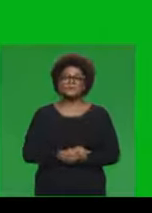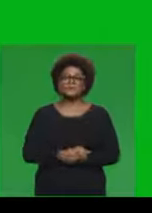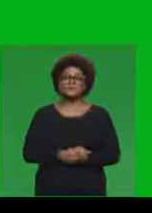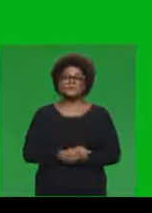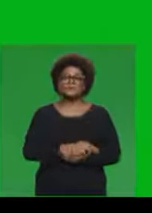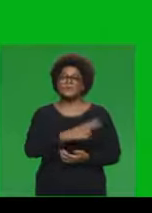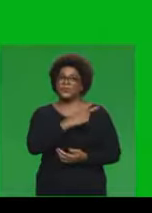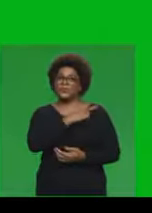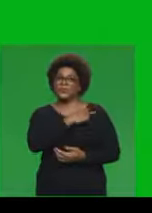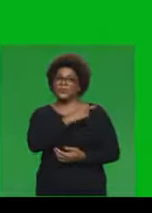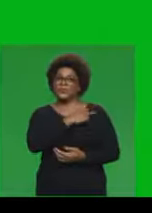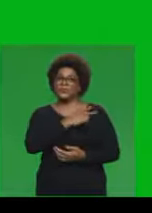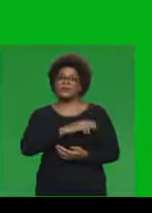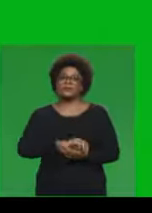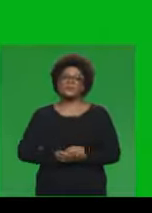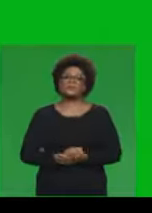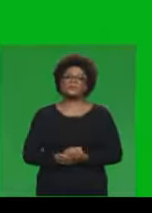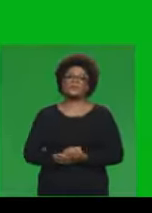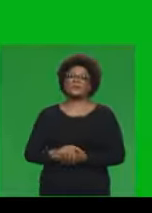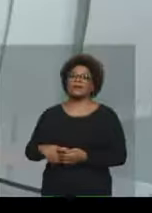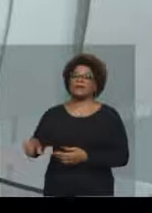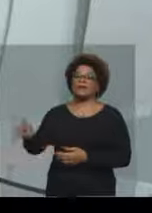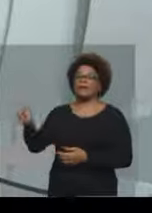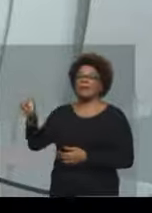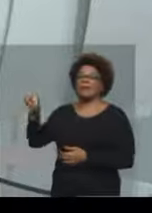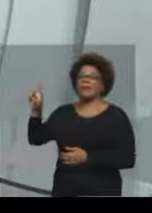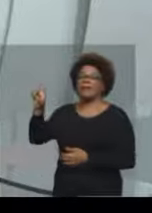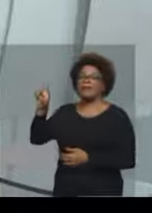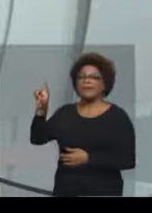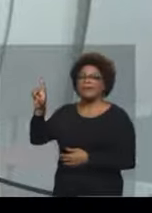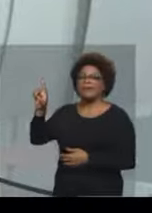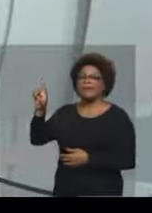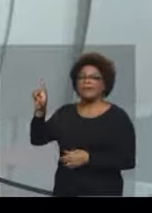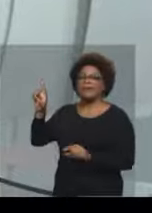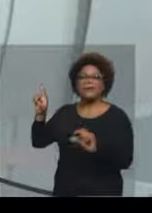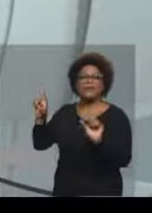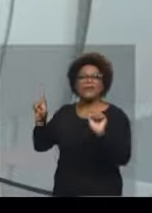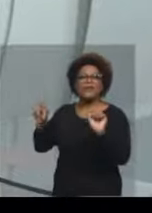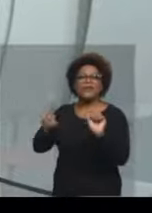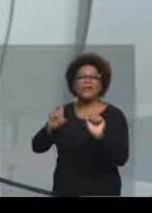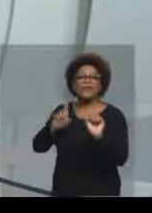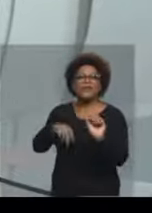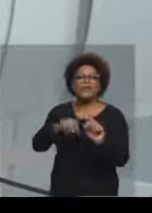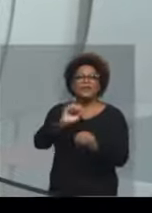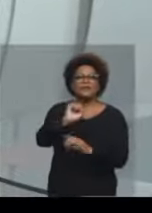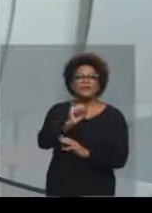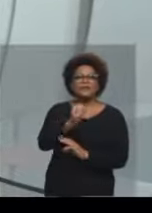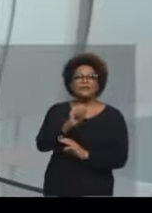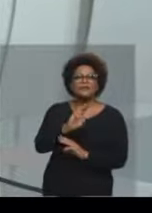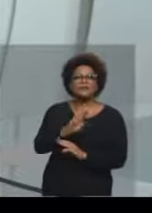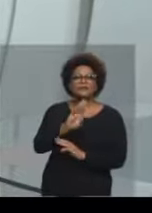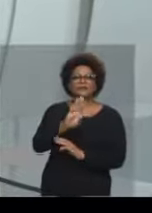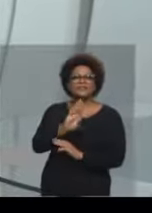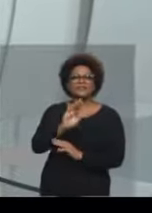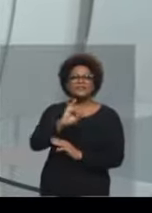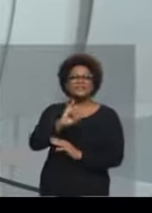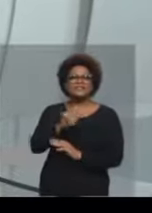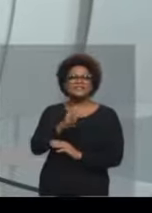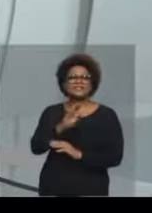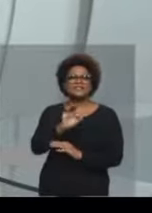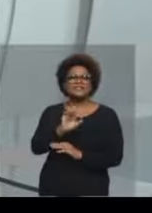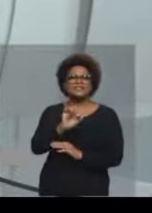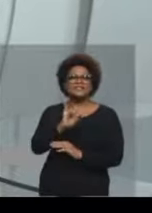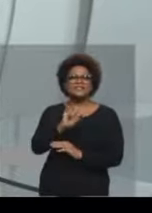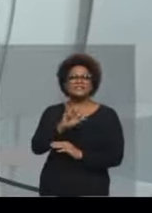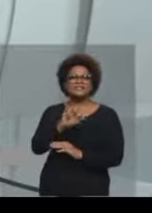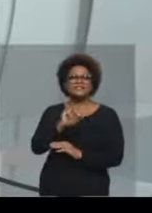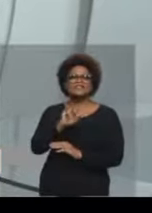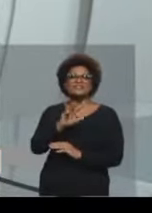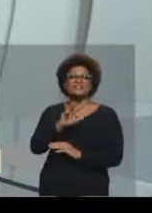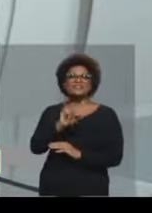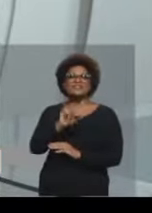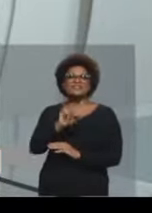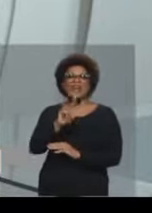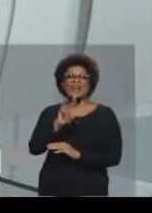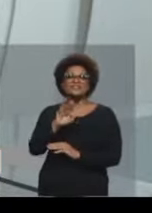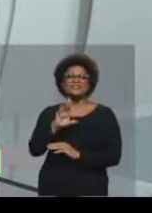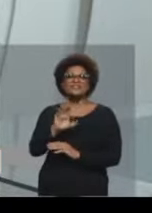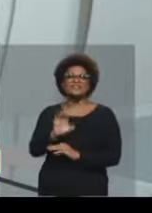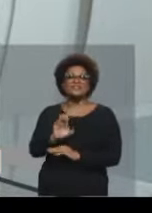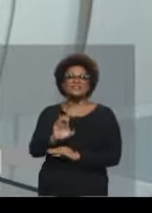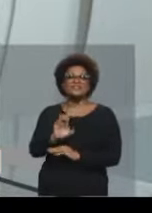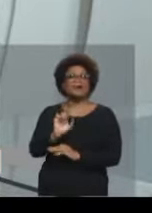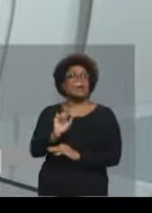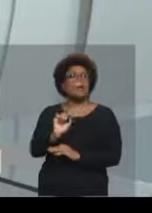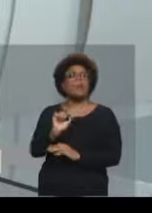subjetividade? Eu acho que essa pergunta veio porque nós trabalhamos relato pessoal e aí eu falei dessa subjetividade, que é aquele